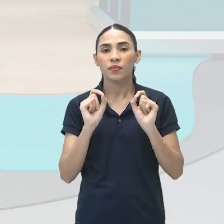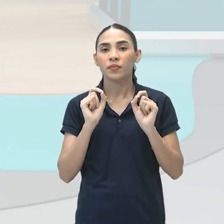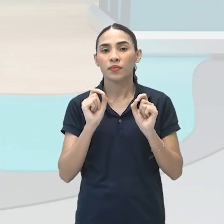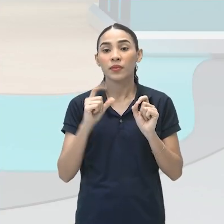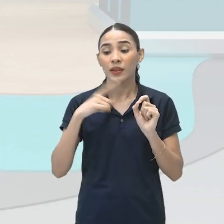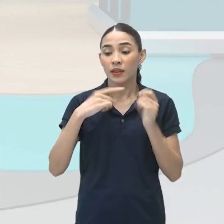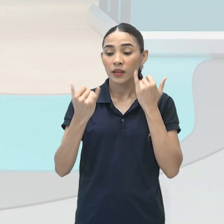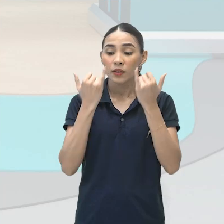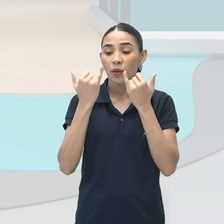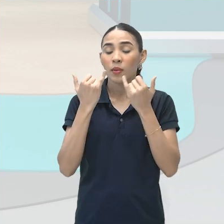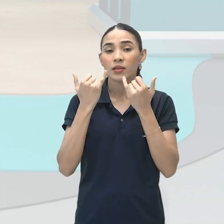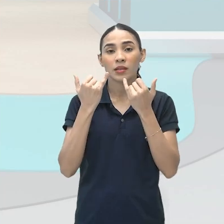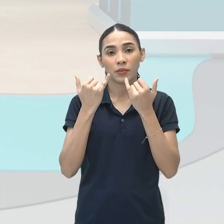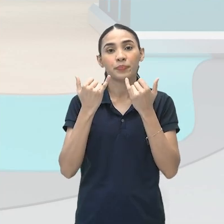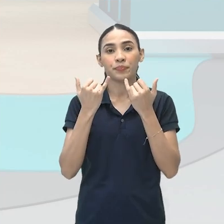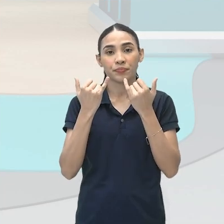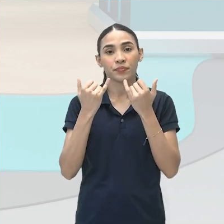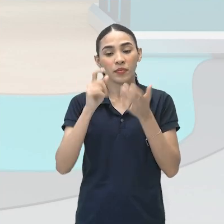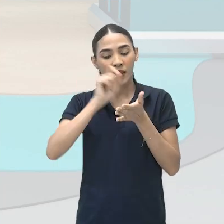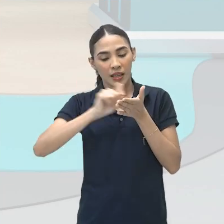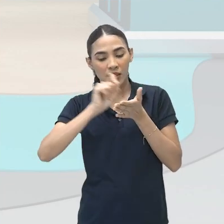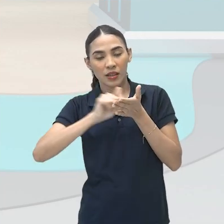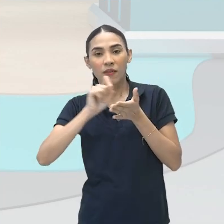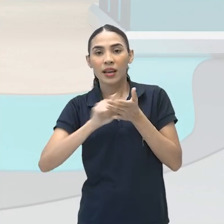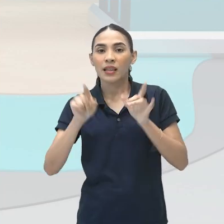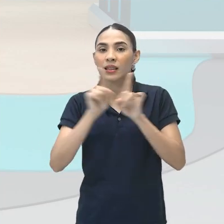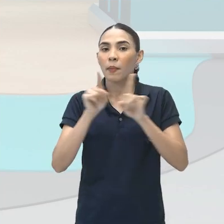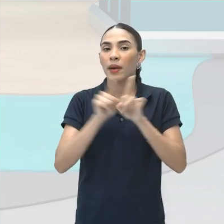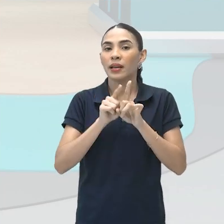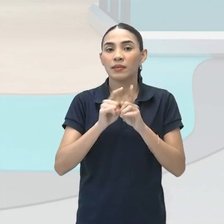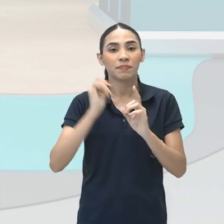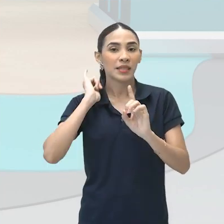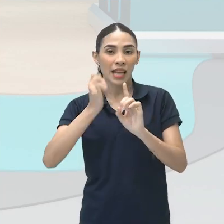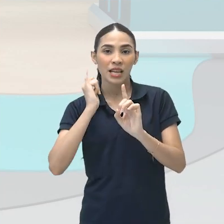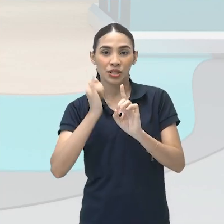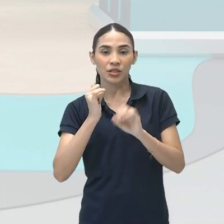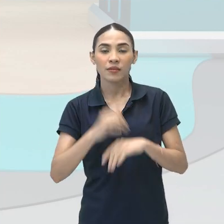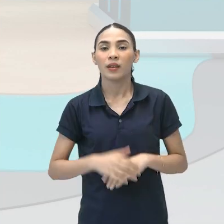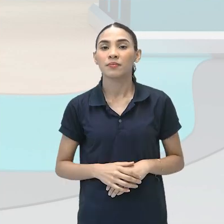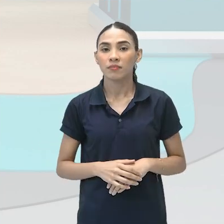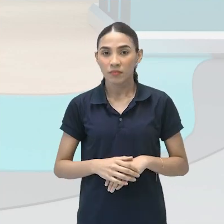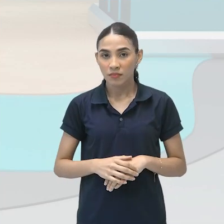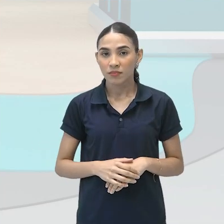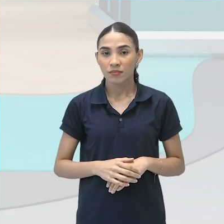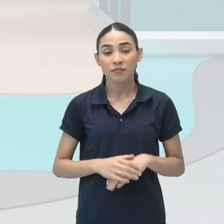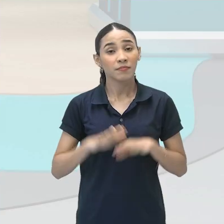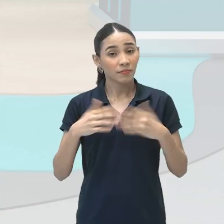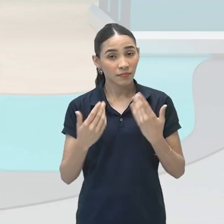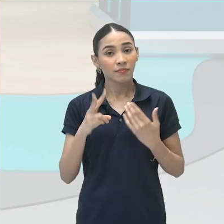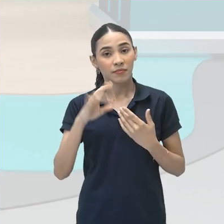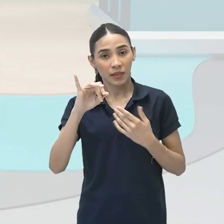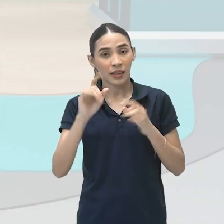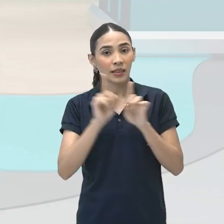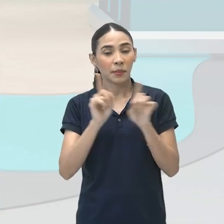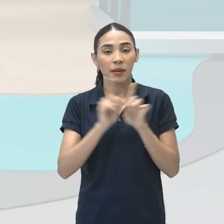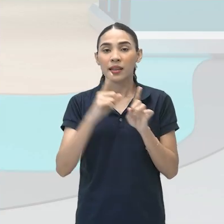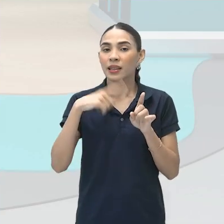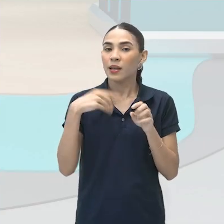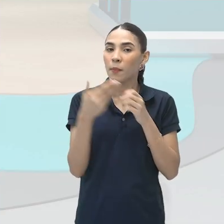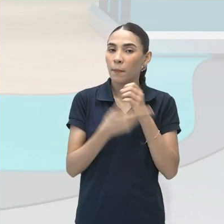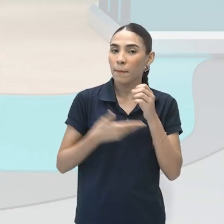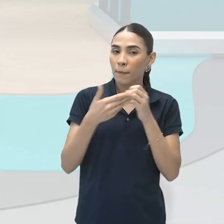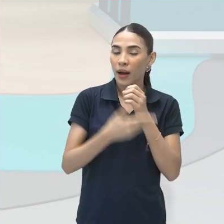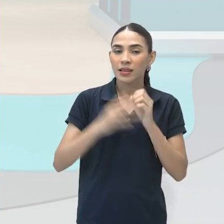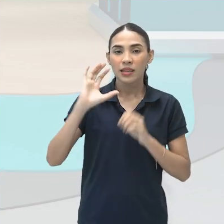daquelas informações, escrever-se uma narrativa, claro, que vai ter uma base